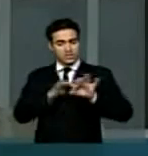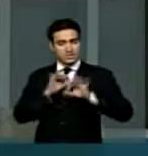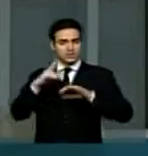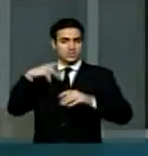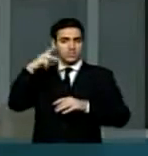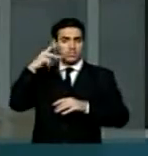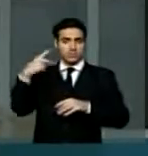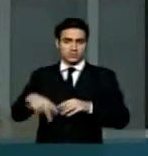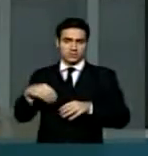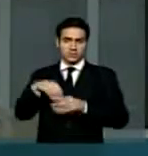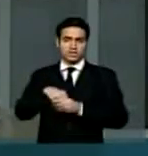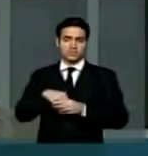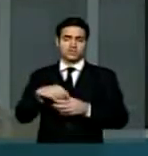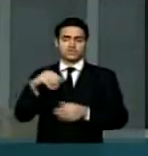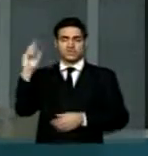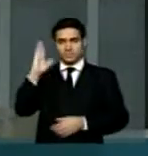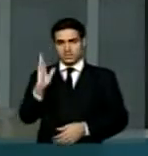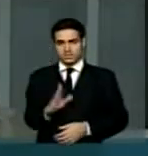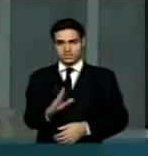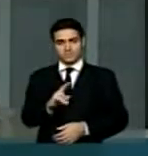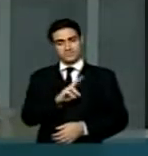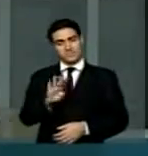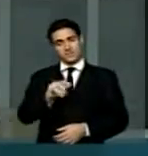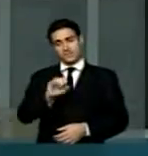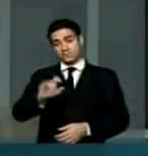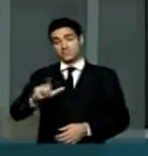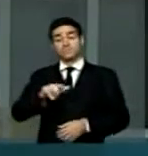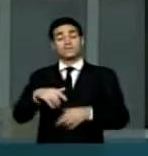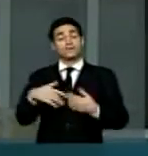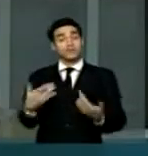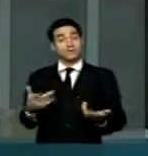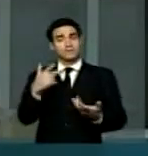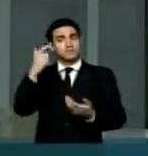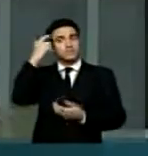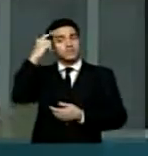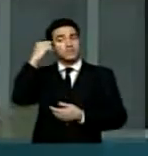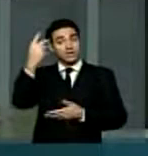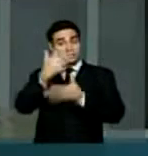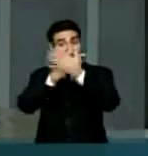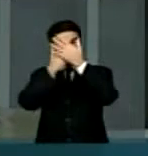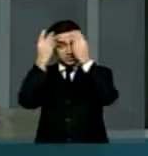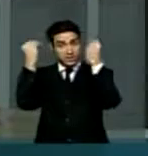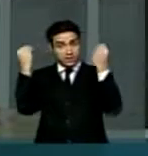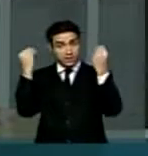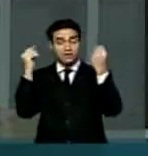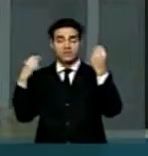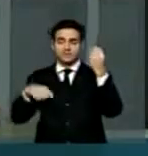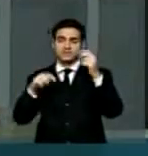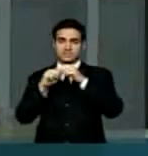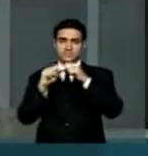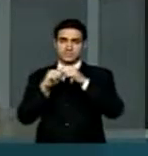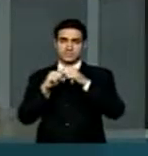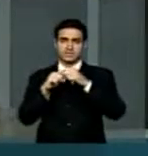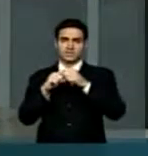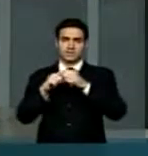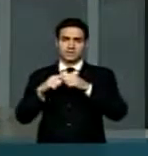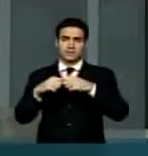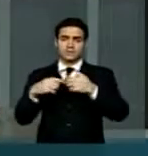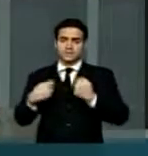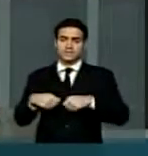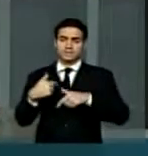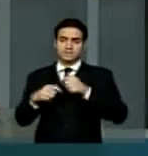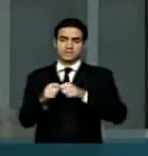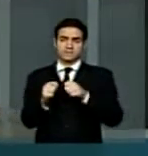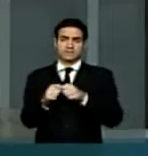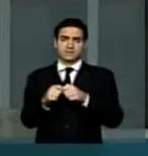política dentro do nosso país chamado Brasil. Penso que o luto e os lutos têm que ser feitos. Tem que ser feito para que